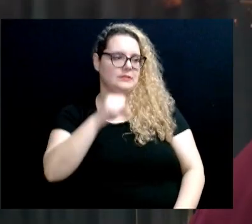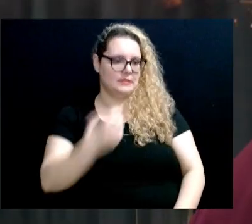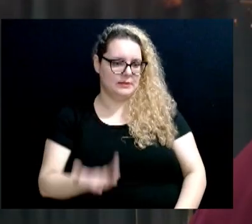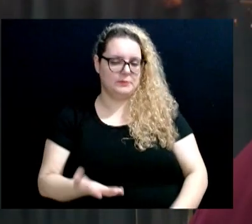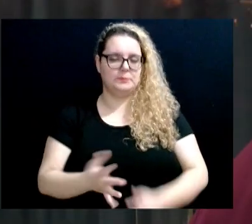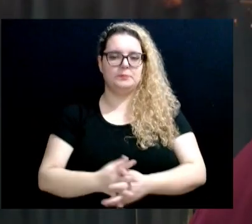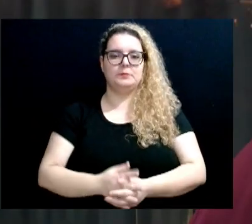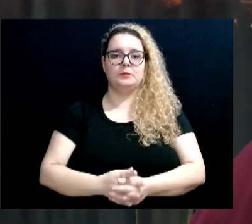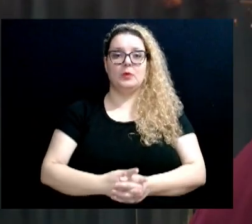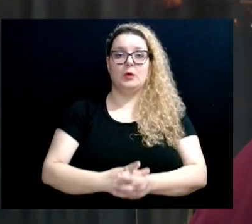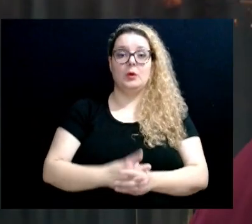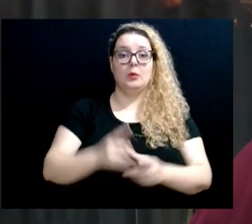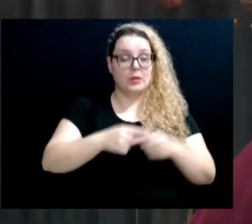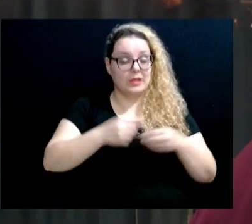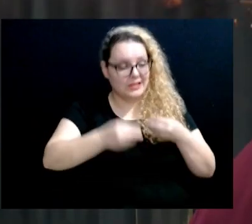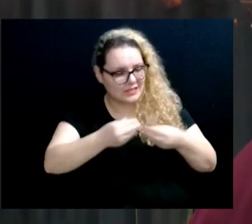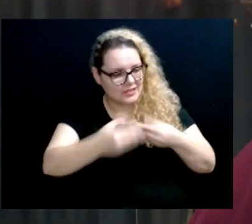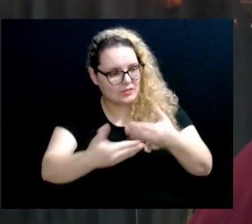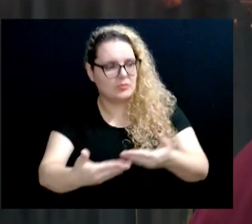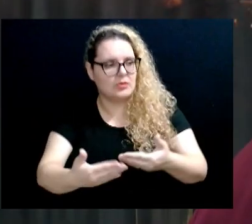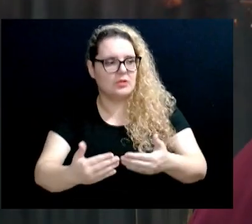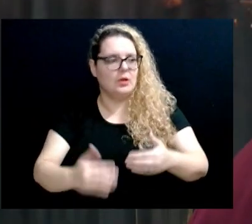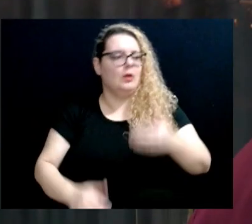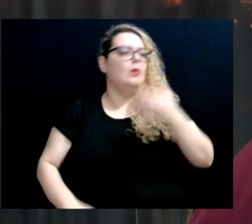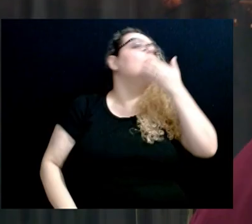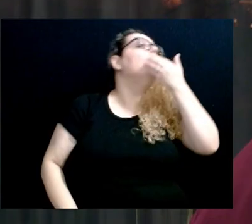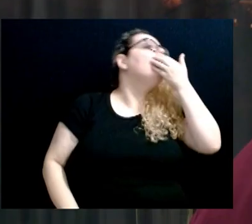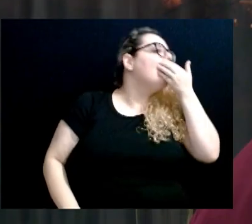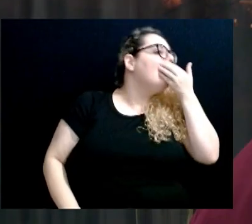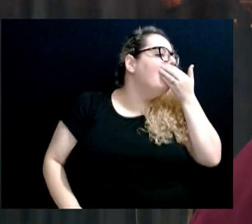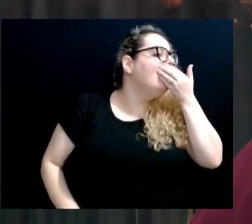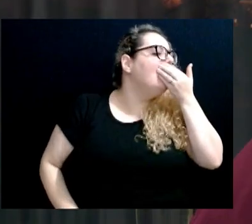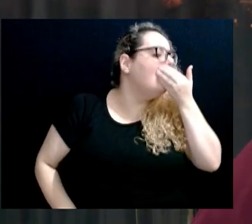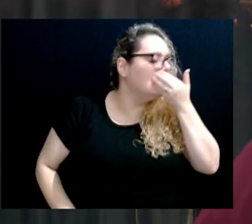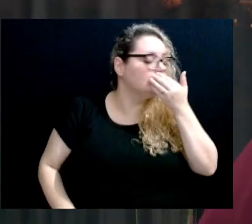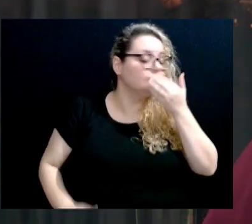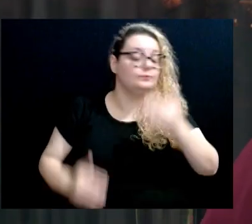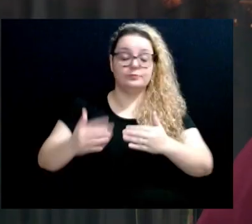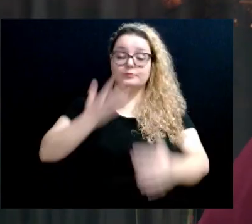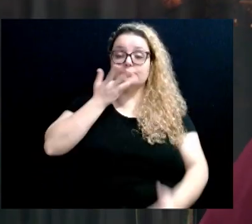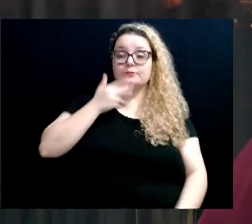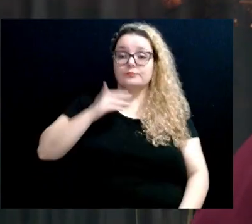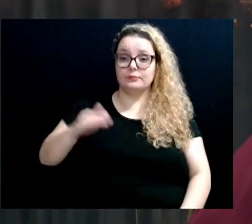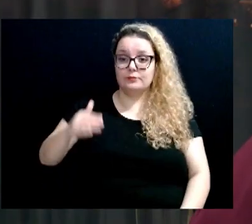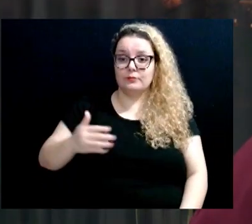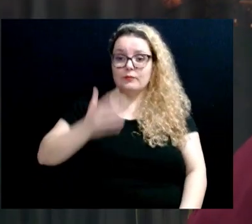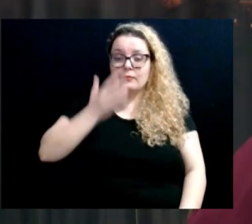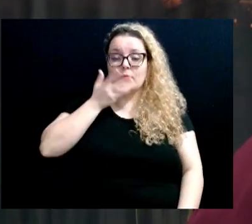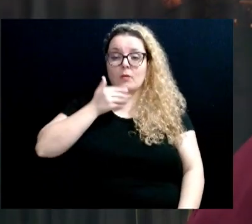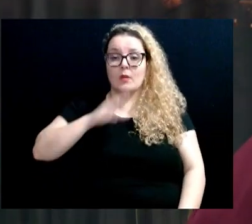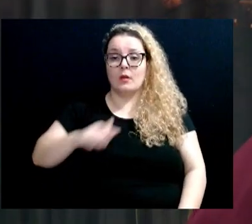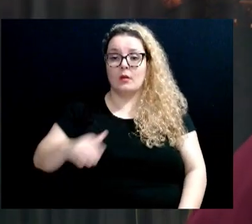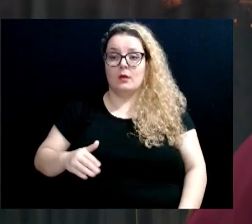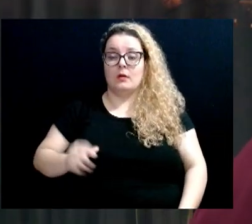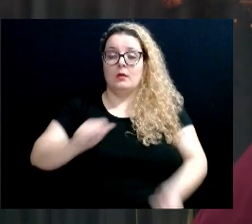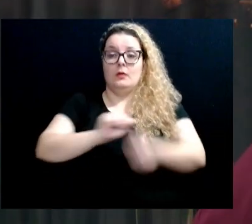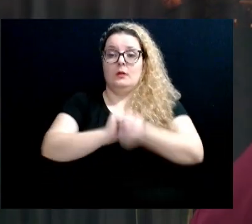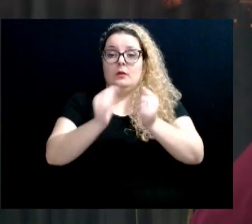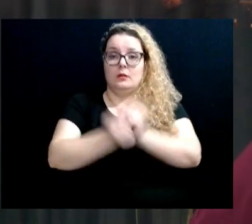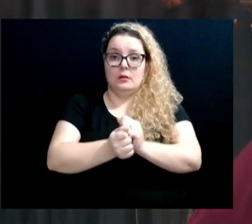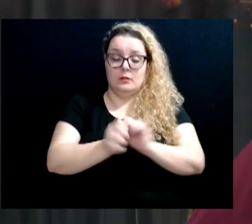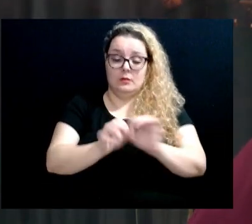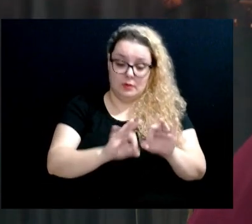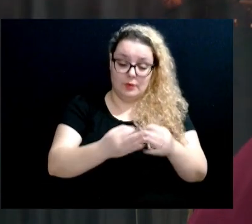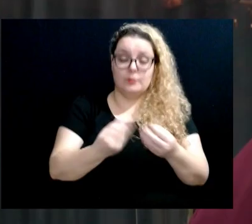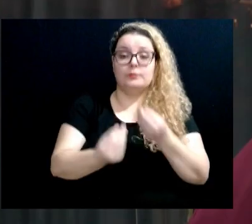da criança, nessa relação parental, a criança, ela se encaixa a esta família. Como que significa se encaixa essa